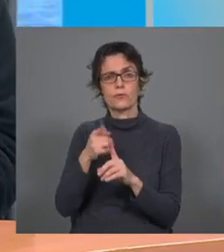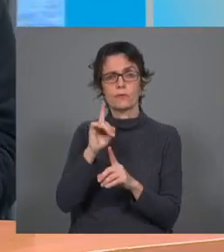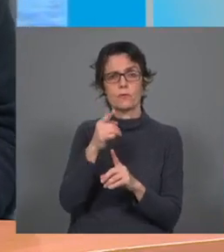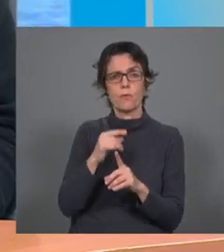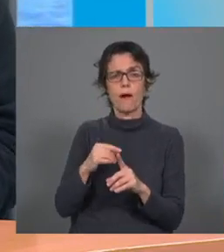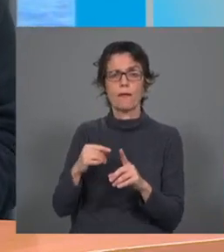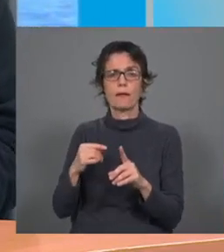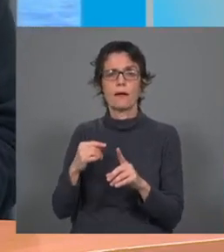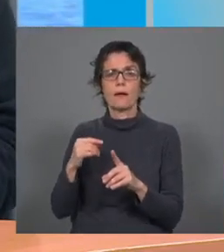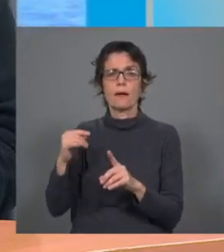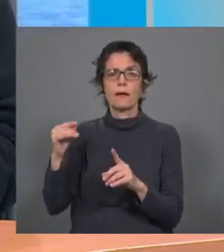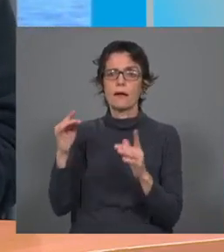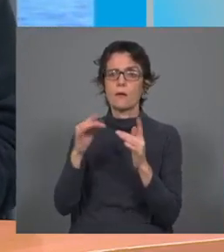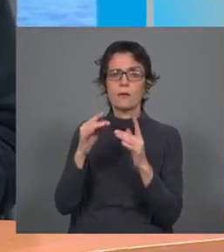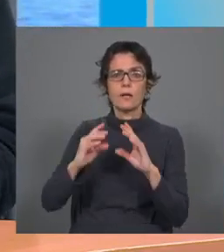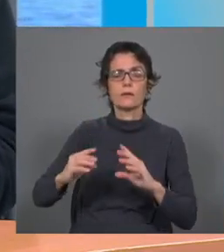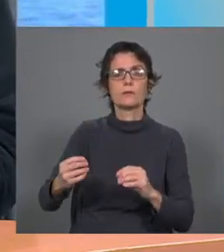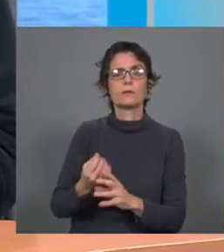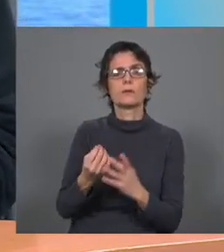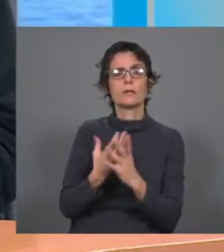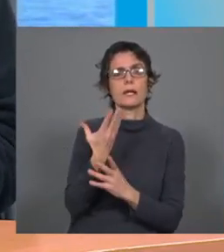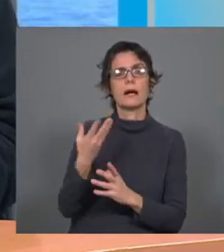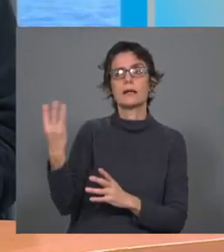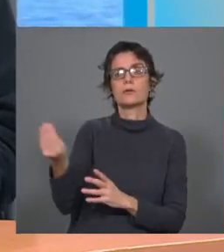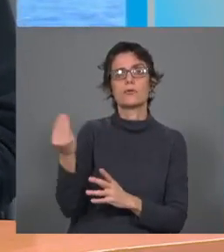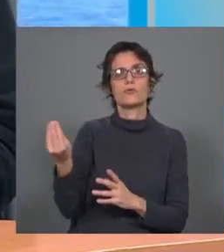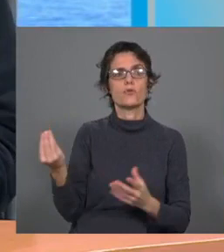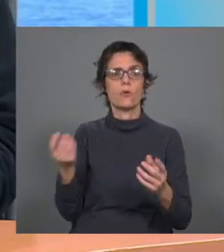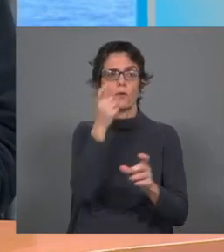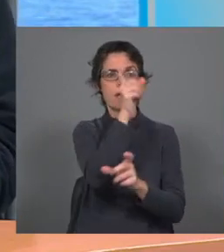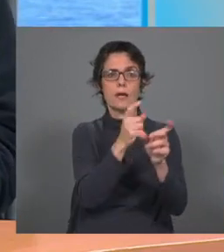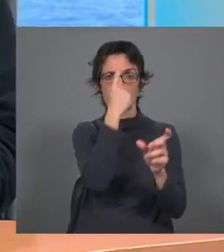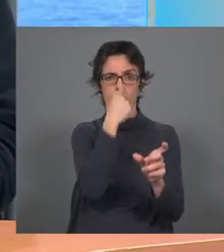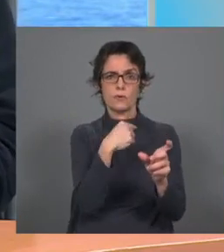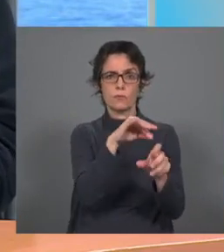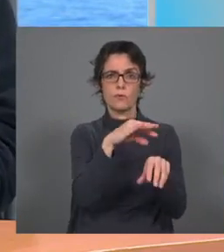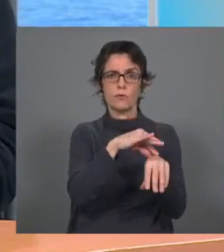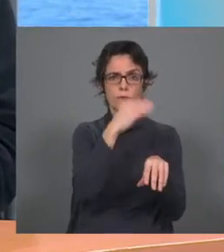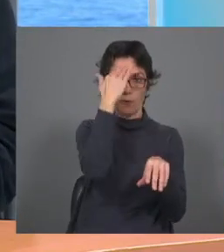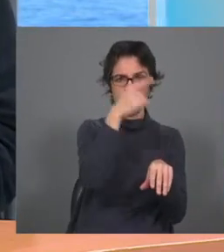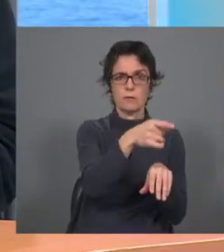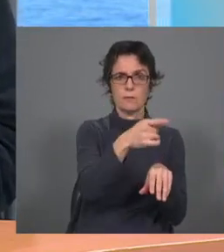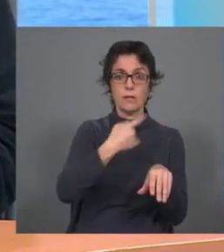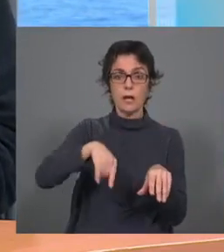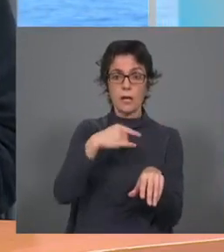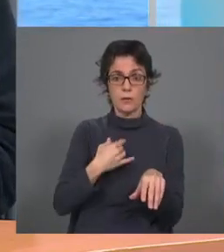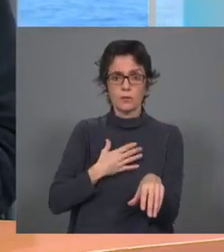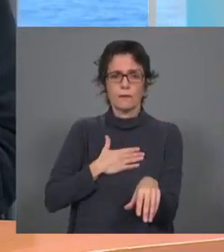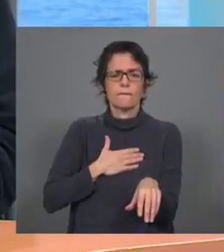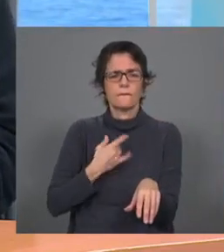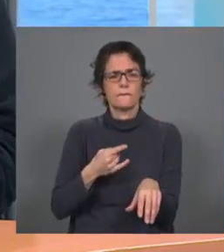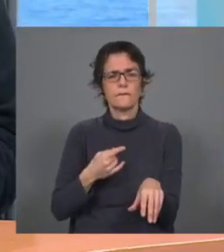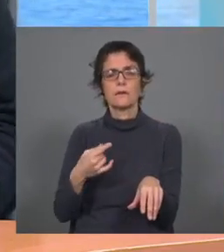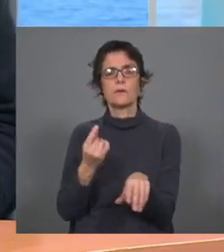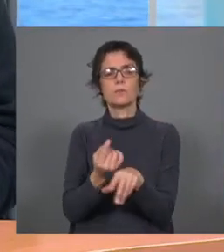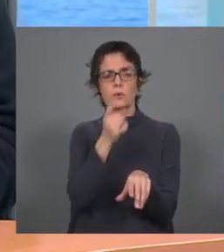E nós, jovens, que estamos em contacto com os utentes, nós próprios sentimos mesmo isso. São pessoas